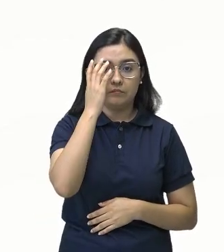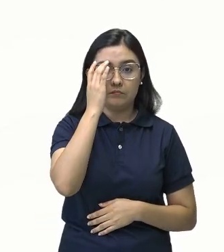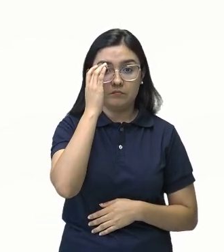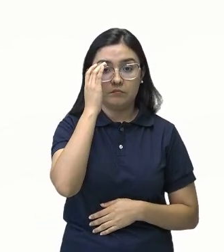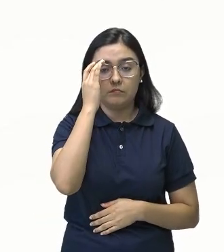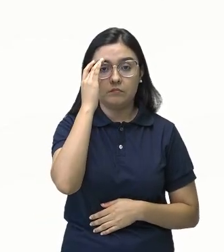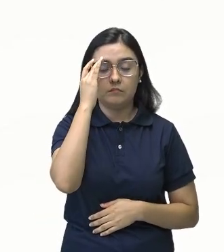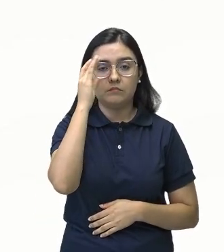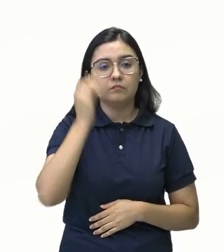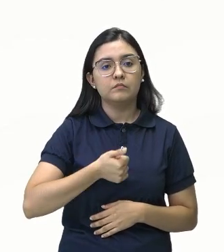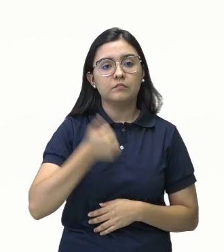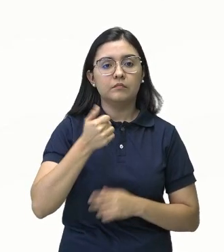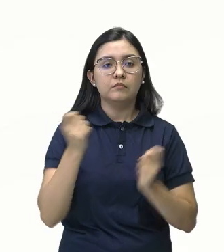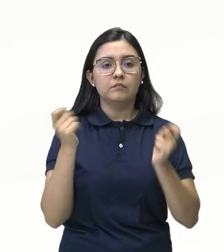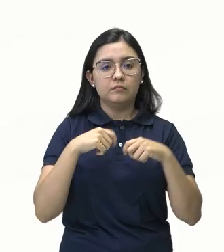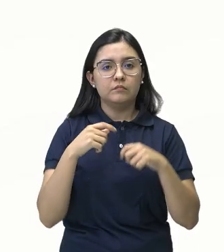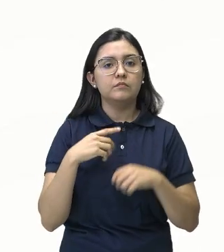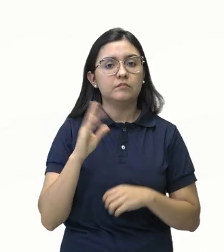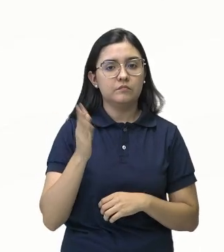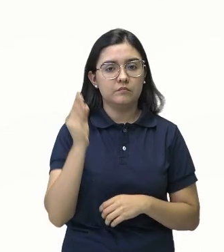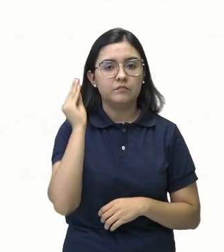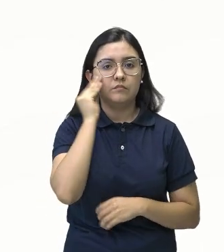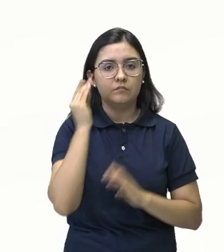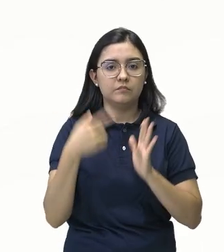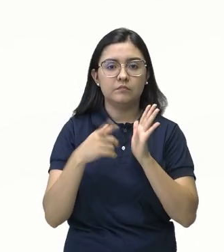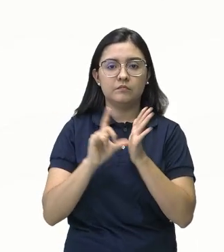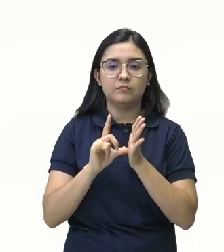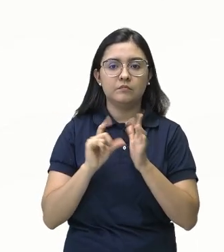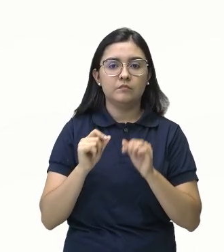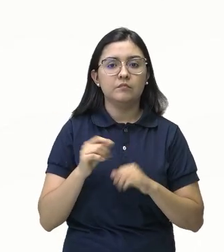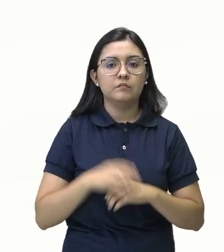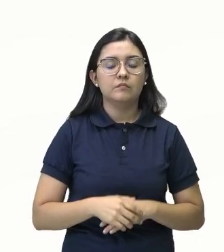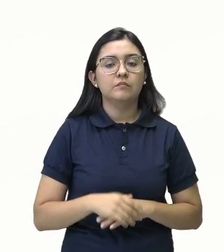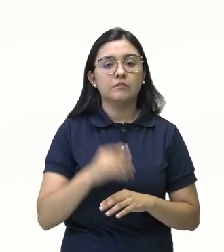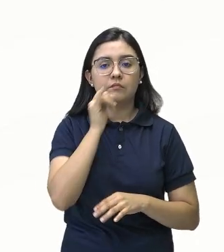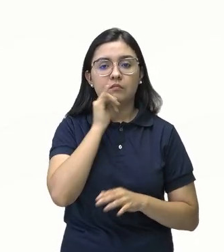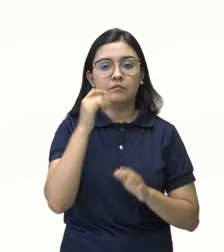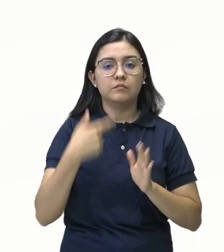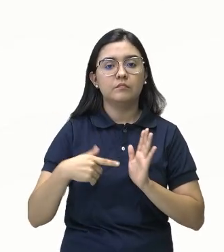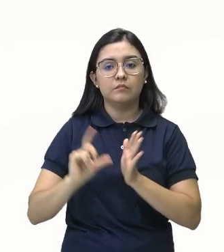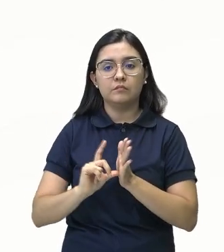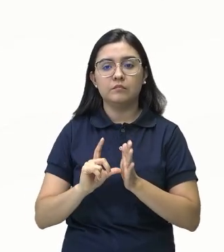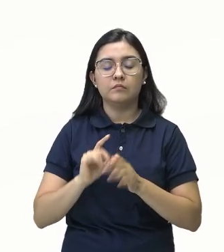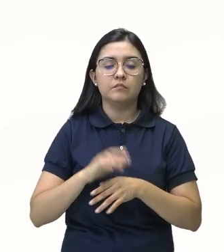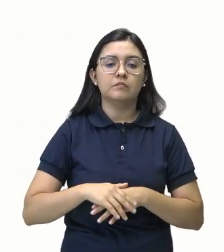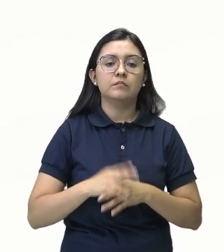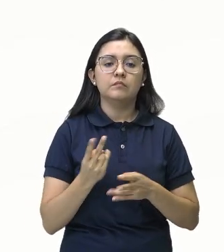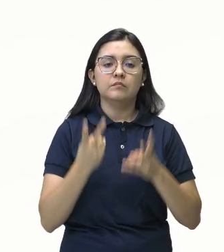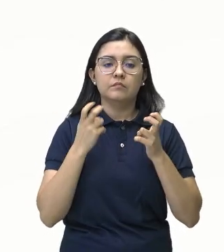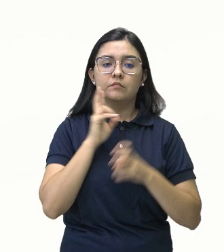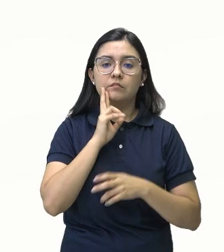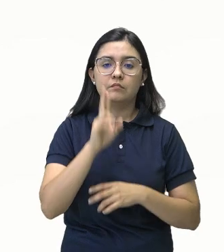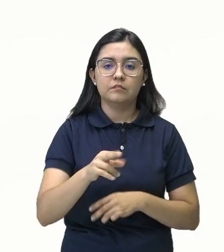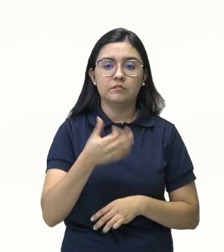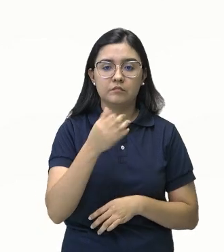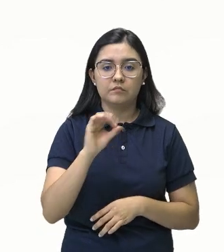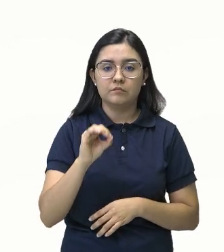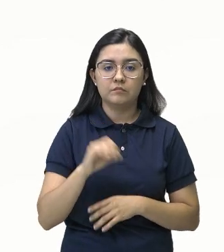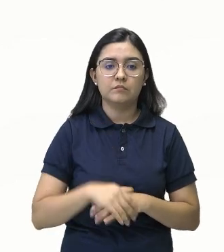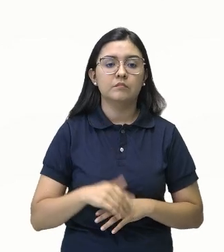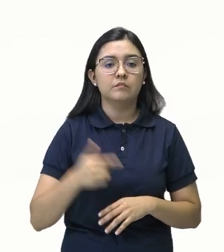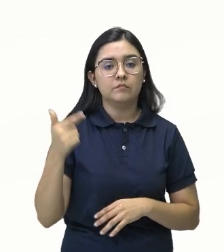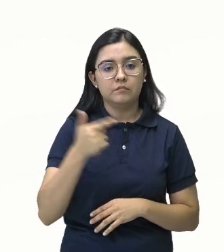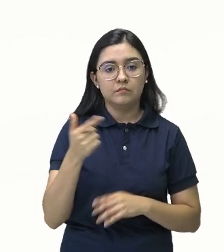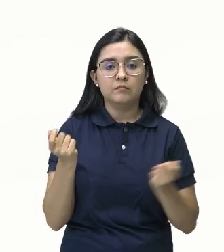Para a primeira possibilidade, a gente já tinha visto, né? Que é o nosso exemplo anterior. Já vimos que dá 60. Para a